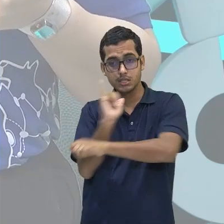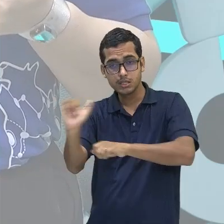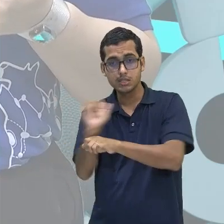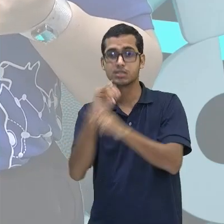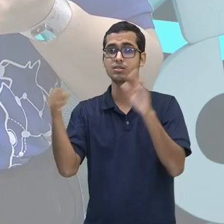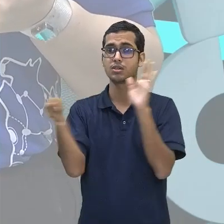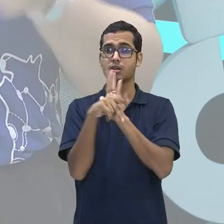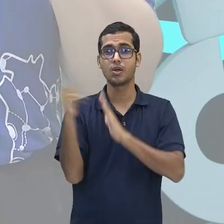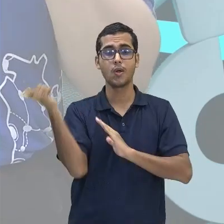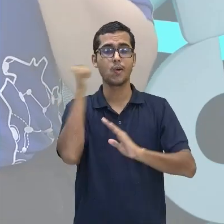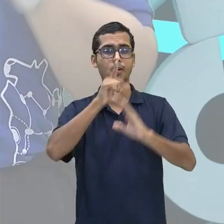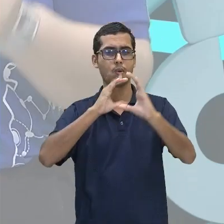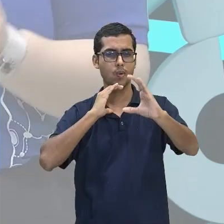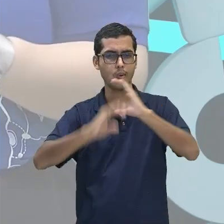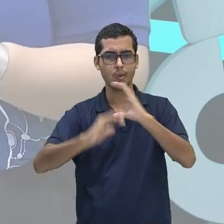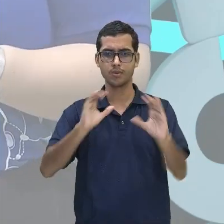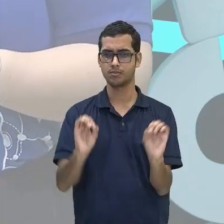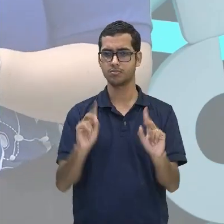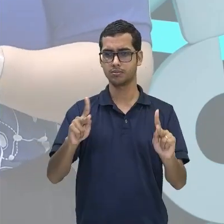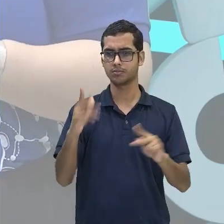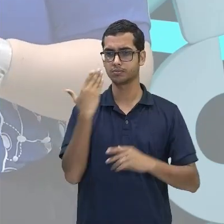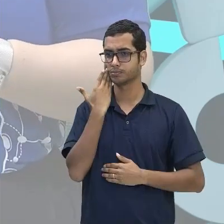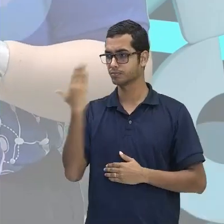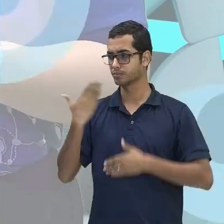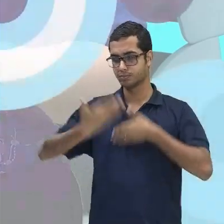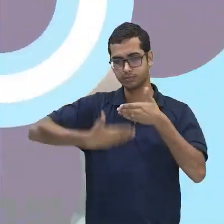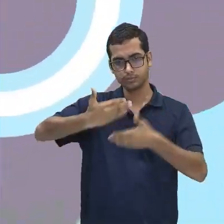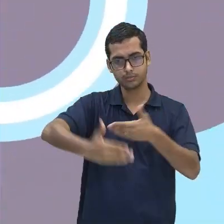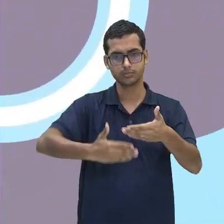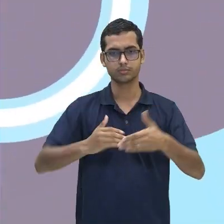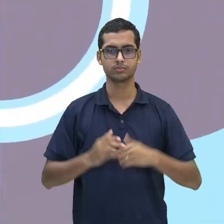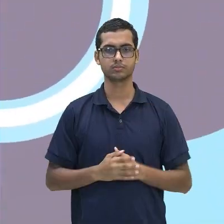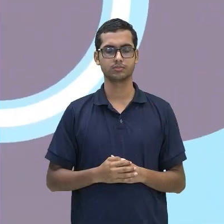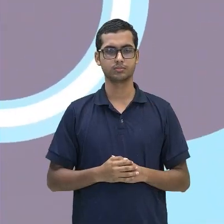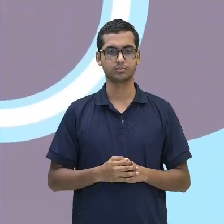comunicação, ok? Então vamos avançar?